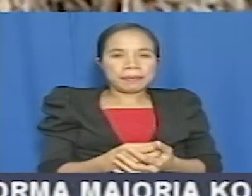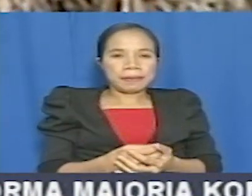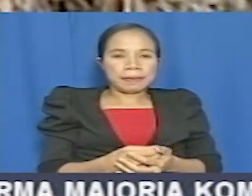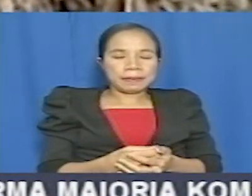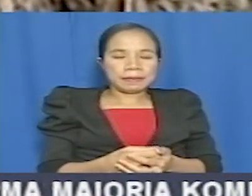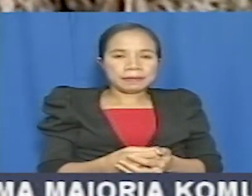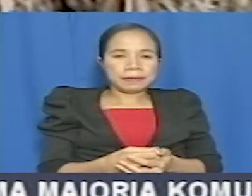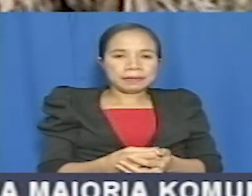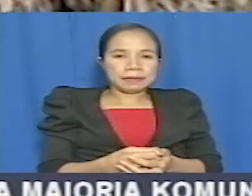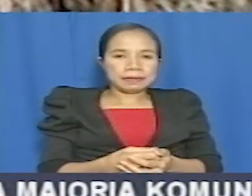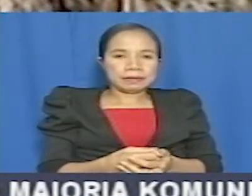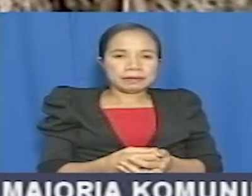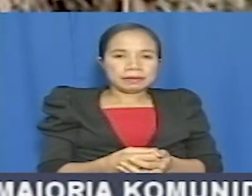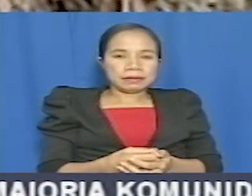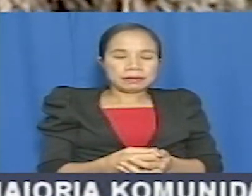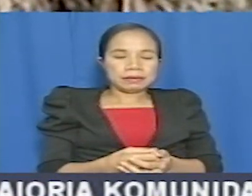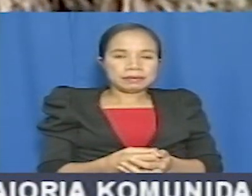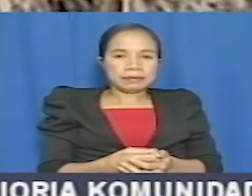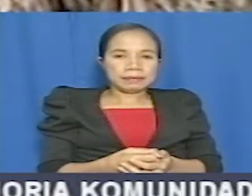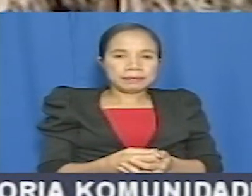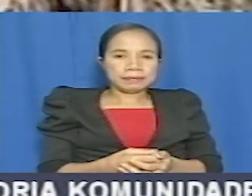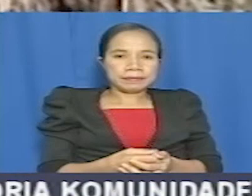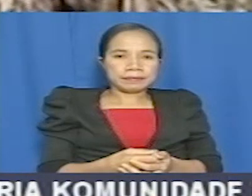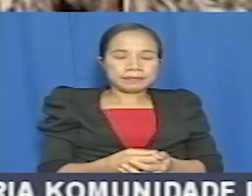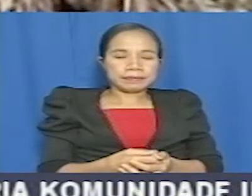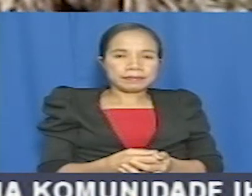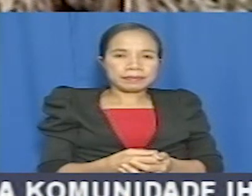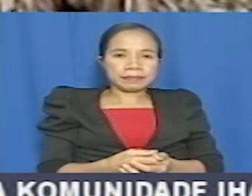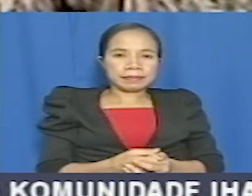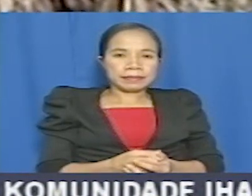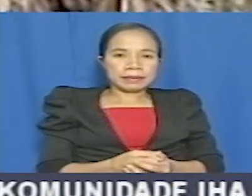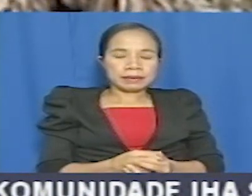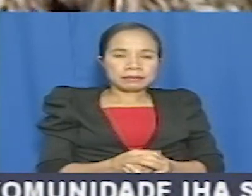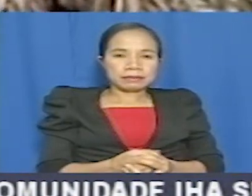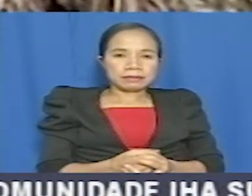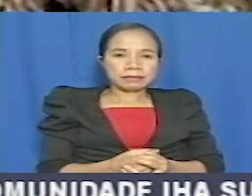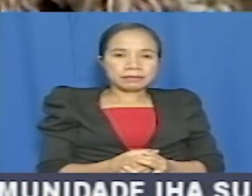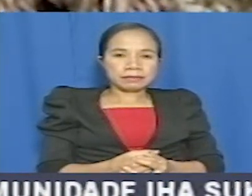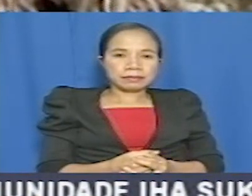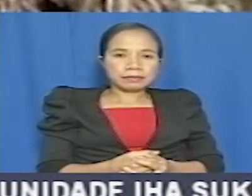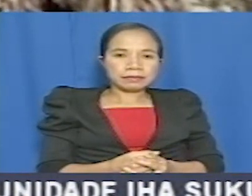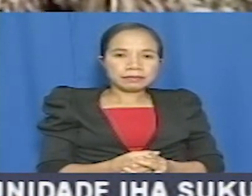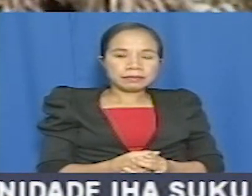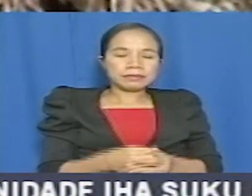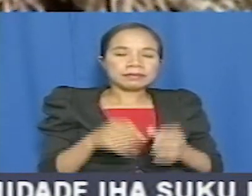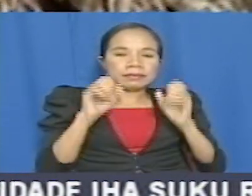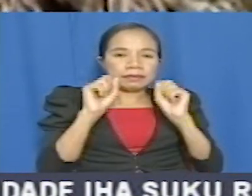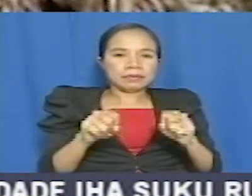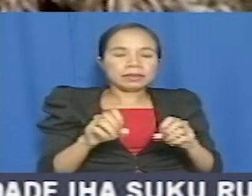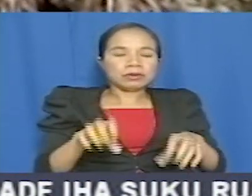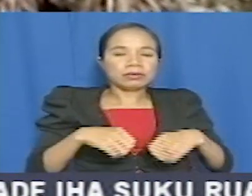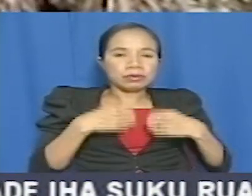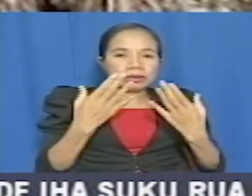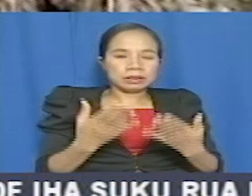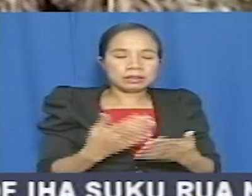posisi dia decision ni, ialah leteng, kita relator sih ni makanya bel dipini kata kata, bela insa